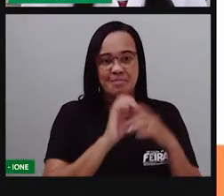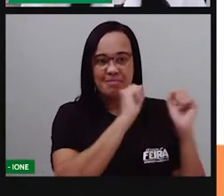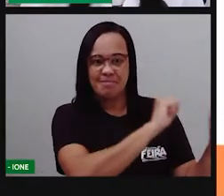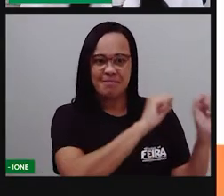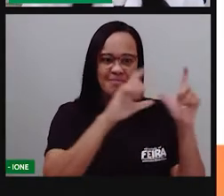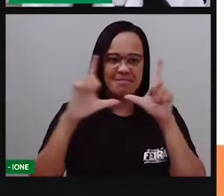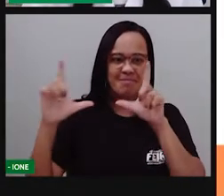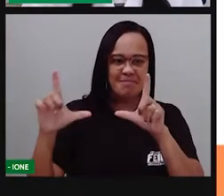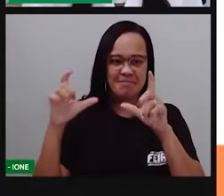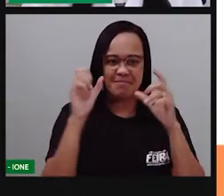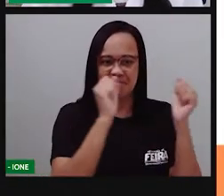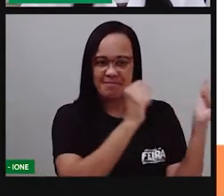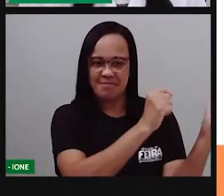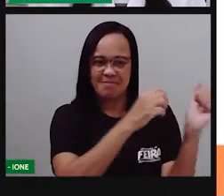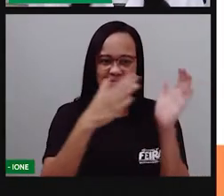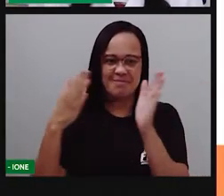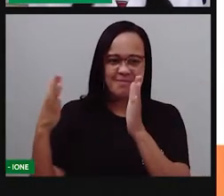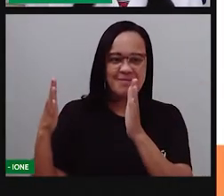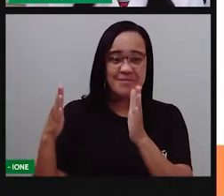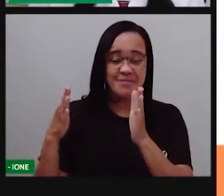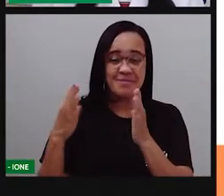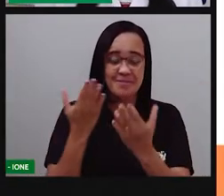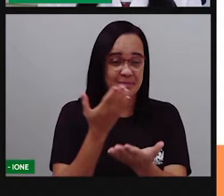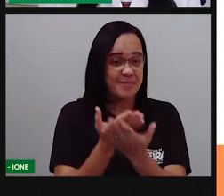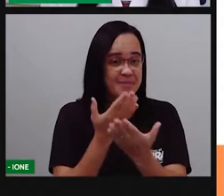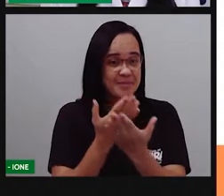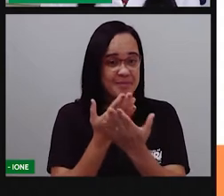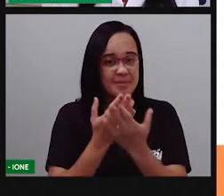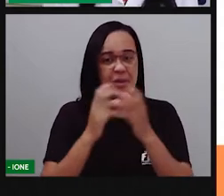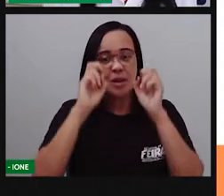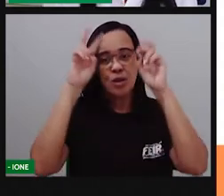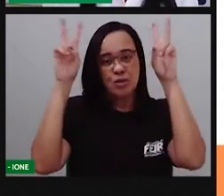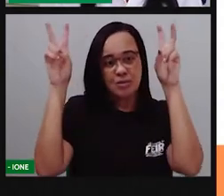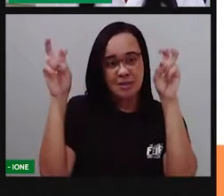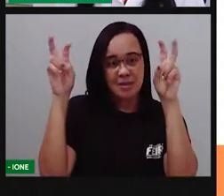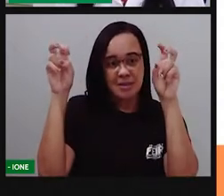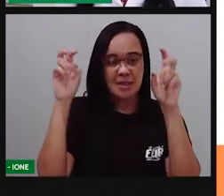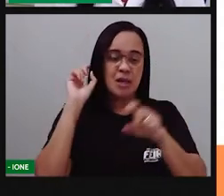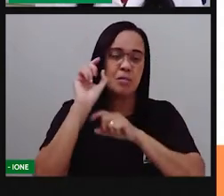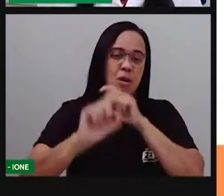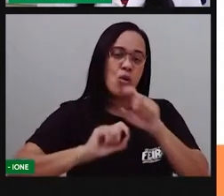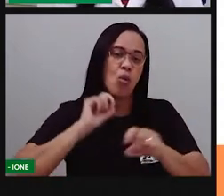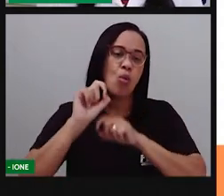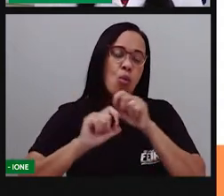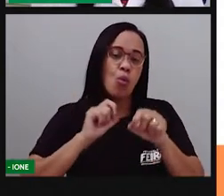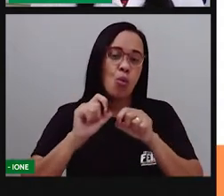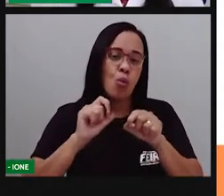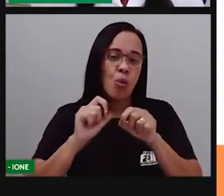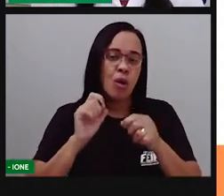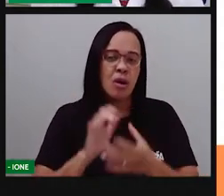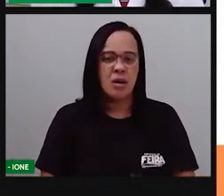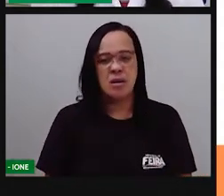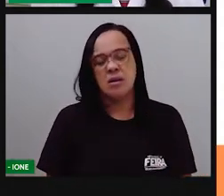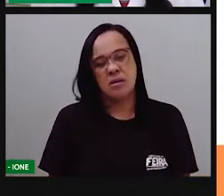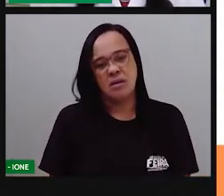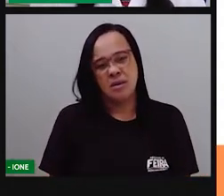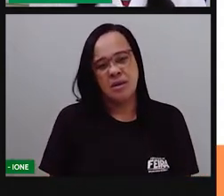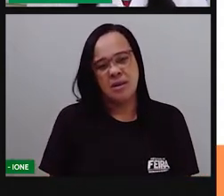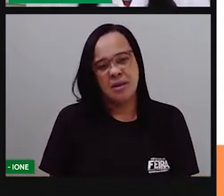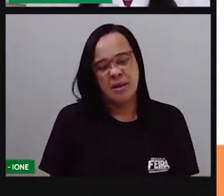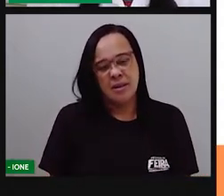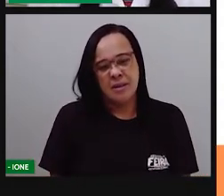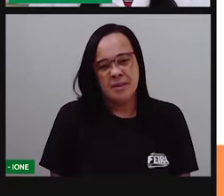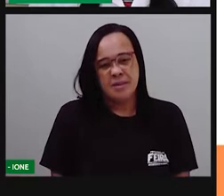e a nossa aula trazendo o tema de hoje nós vamos falar sobre